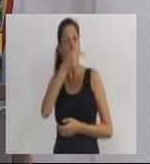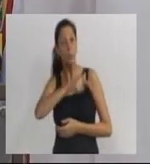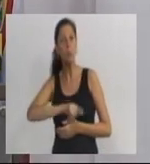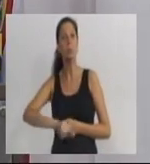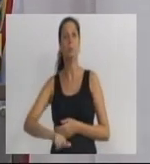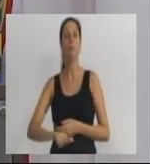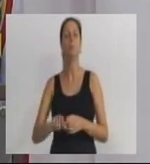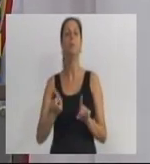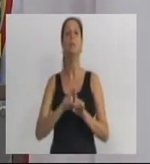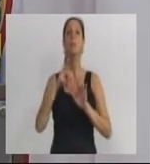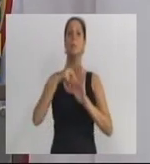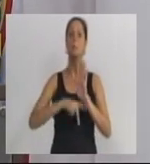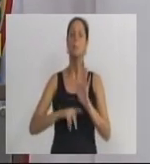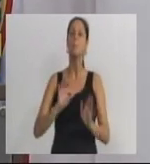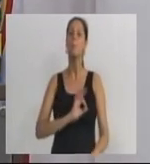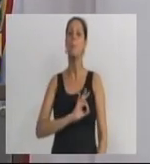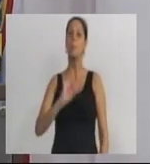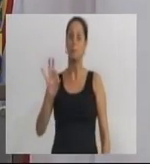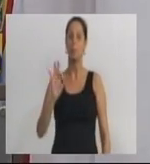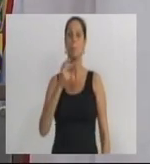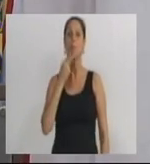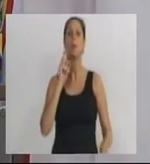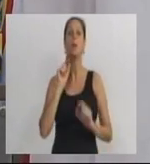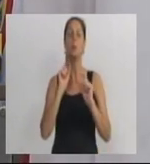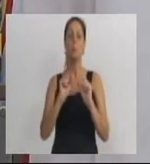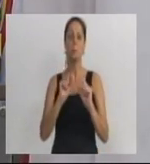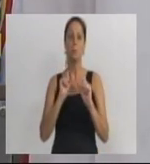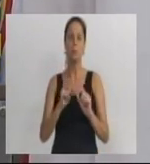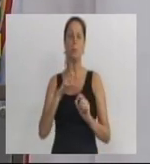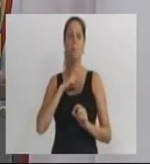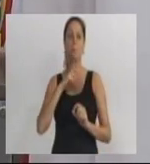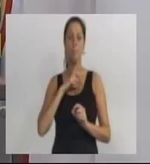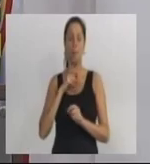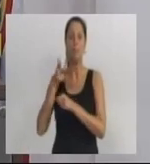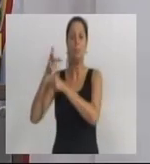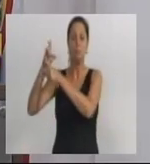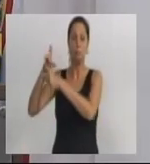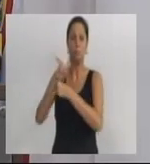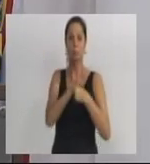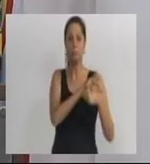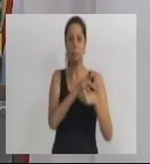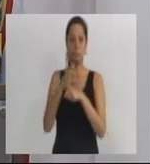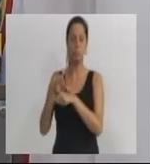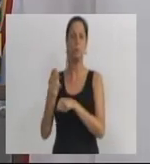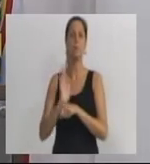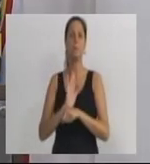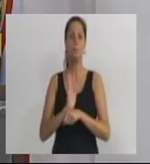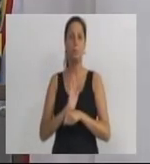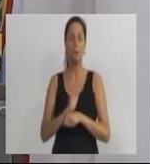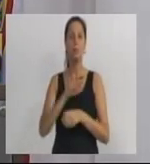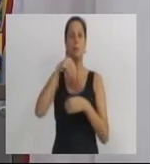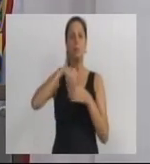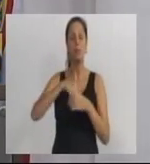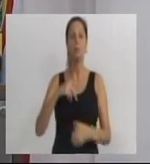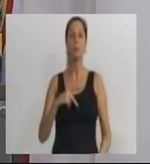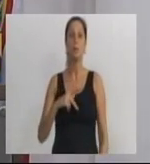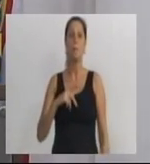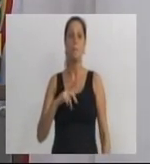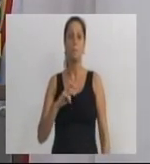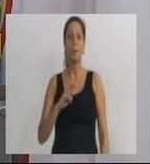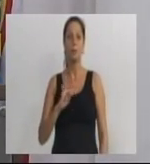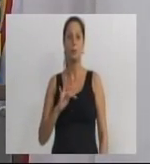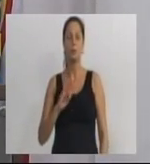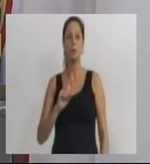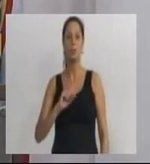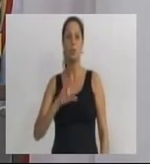também um projeto novo que determina a instalação de circuito interno de filmagem nos estabelecimentos denominados pet shopping no município Blumenau, que